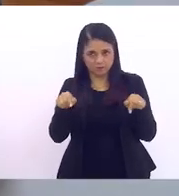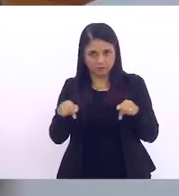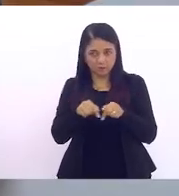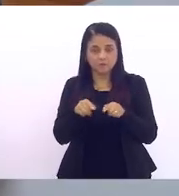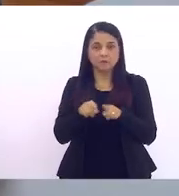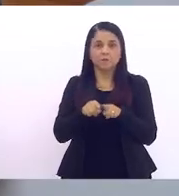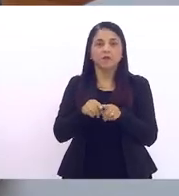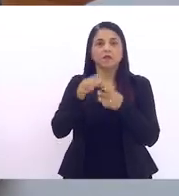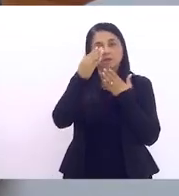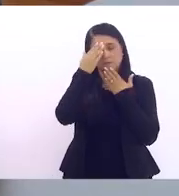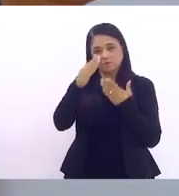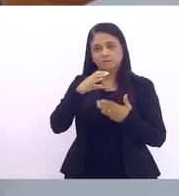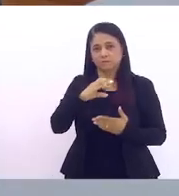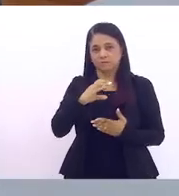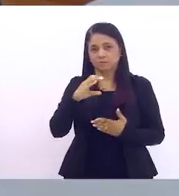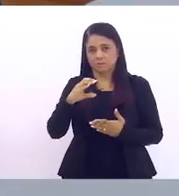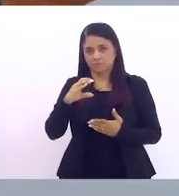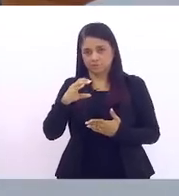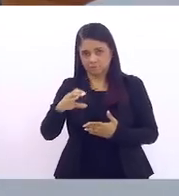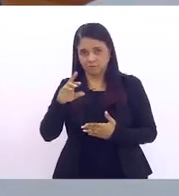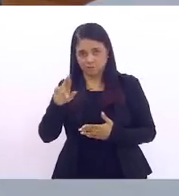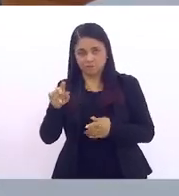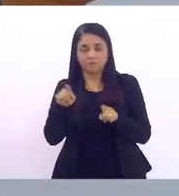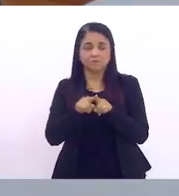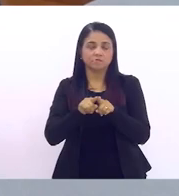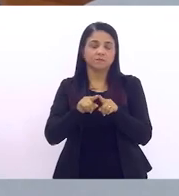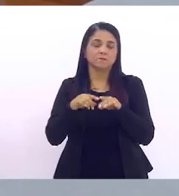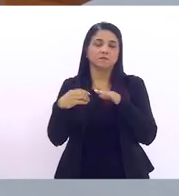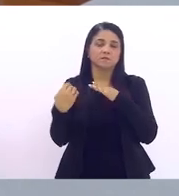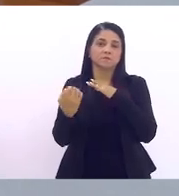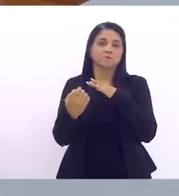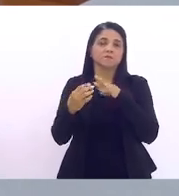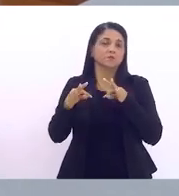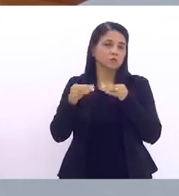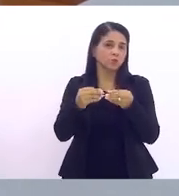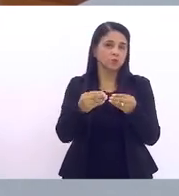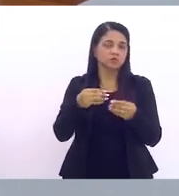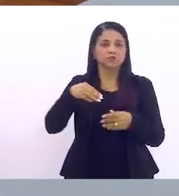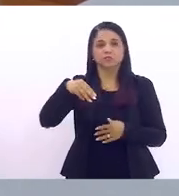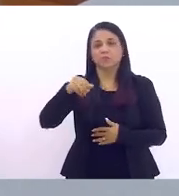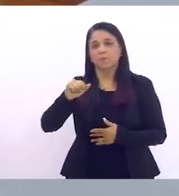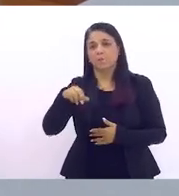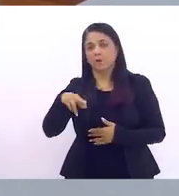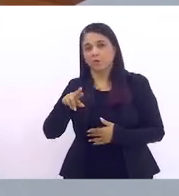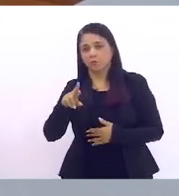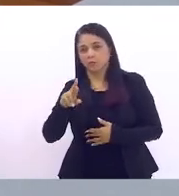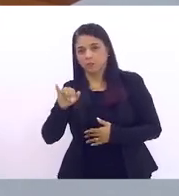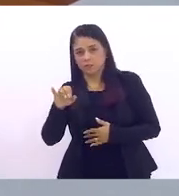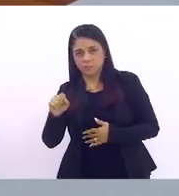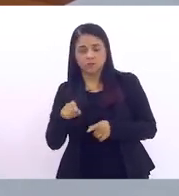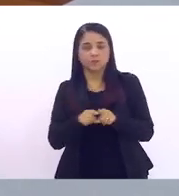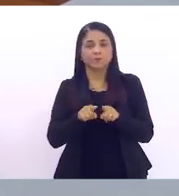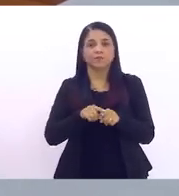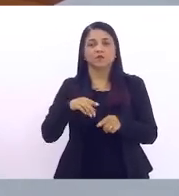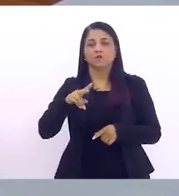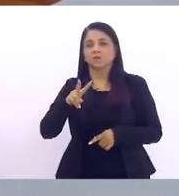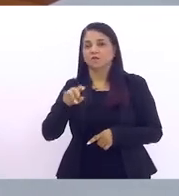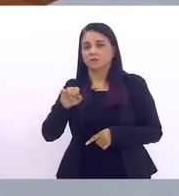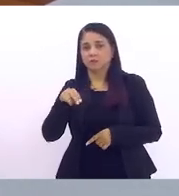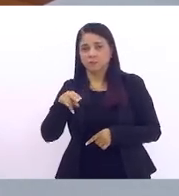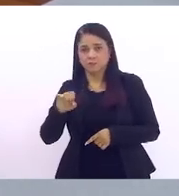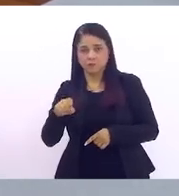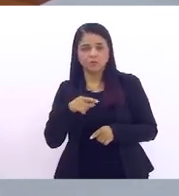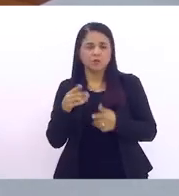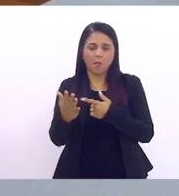a CCR as empresas e todos que estão aqui presentes Dr Maurício Vinícius que vem nos acompanhando nos ajudando